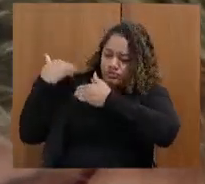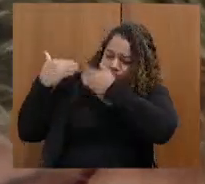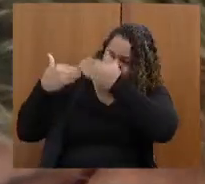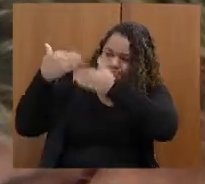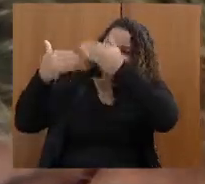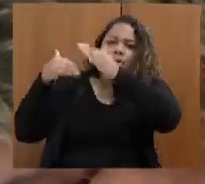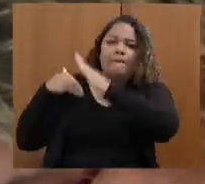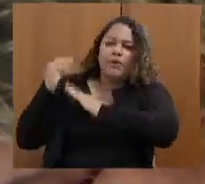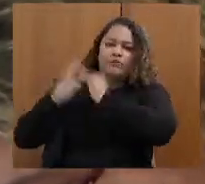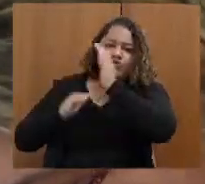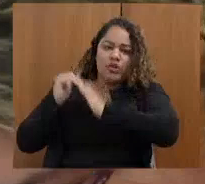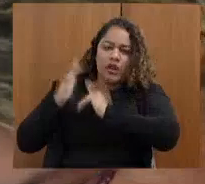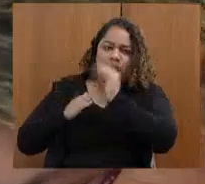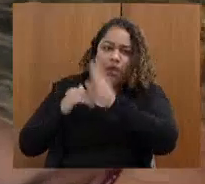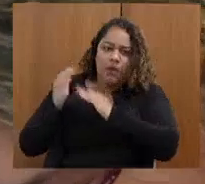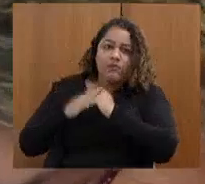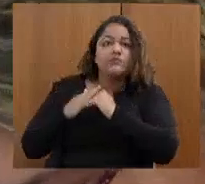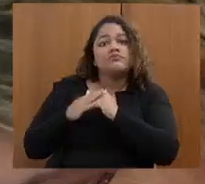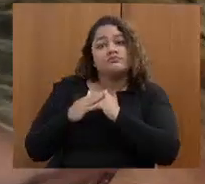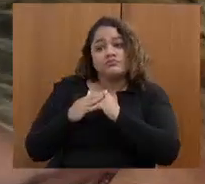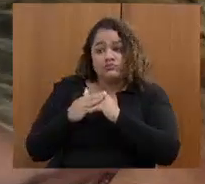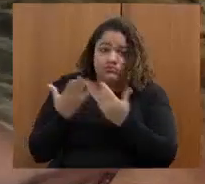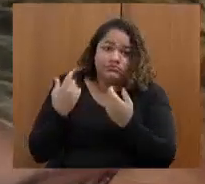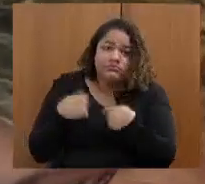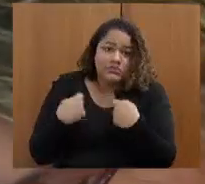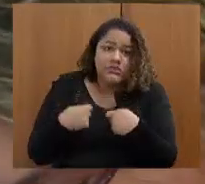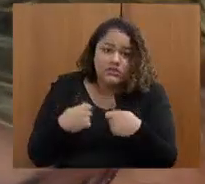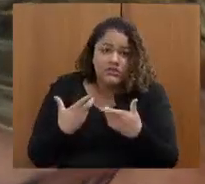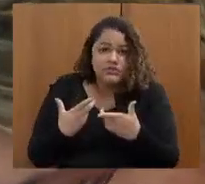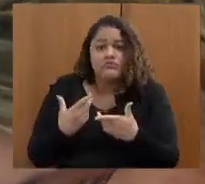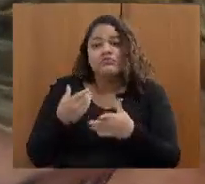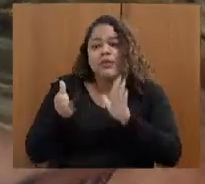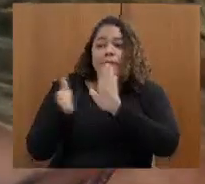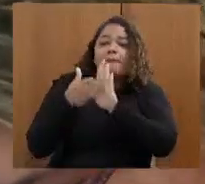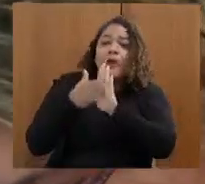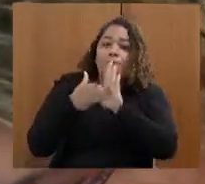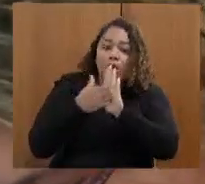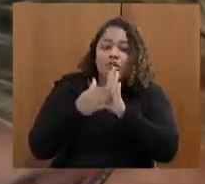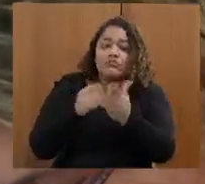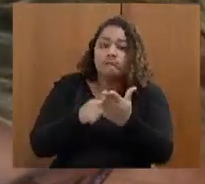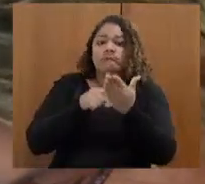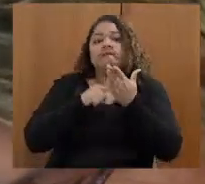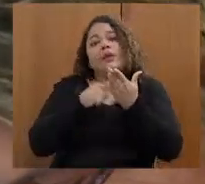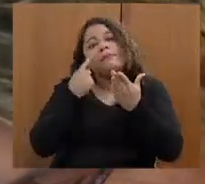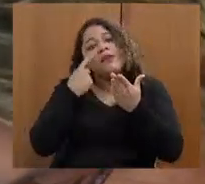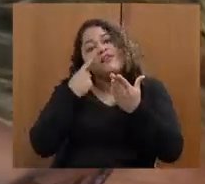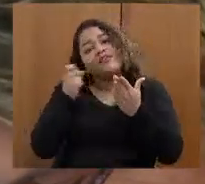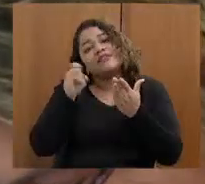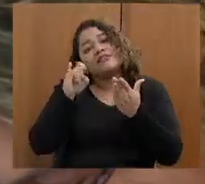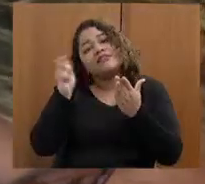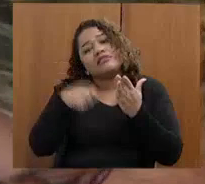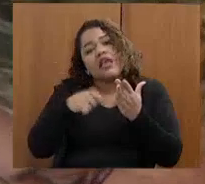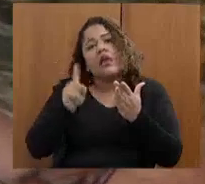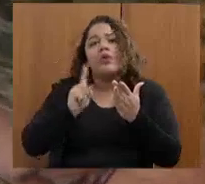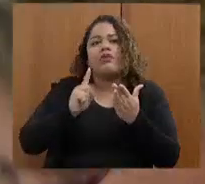então propostas podem ser apresentadas para que a gente veja se é possível execução ou não ok